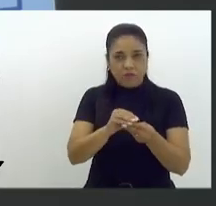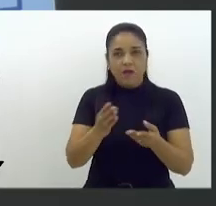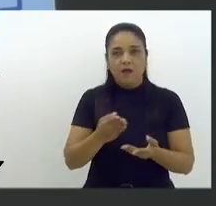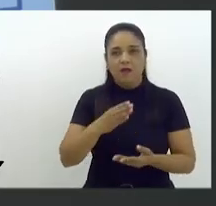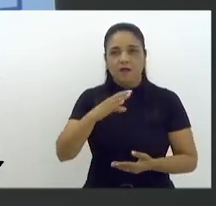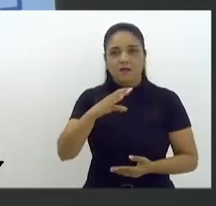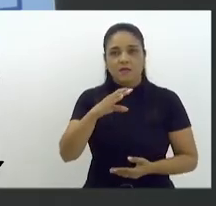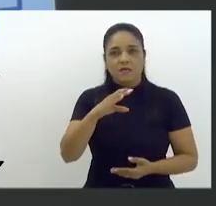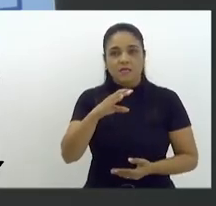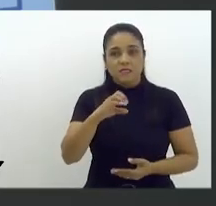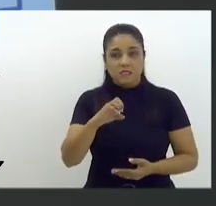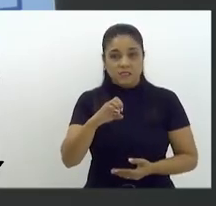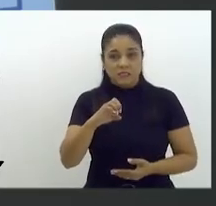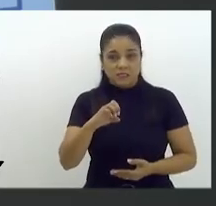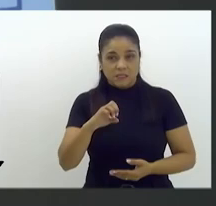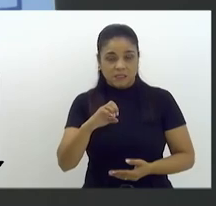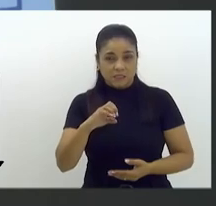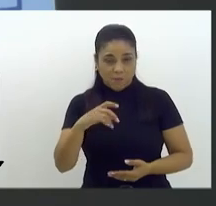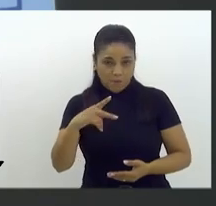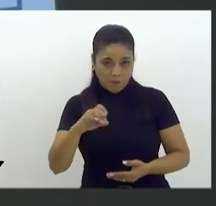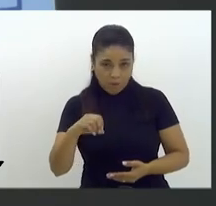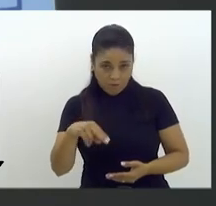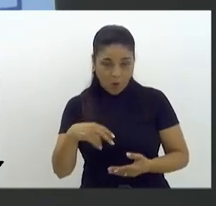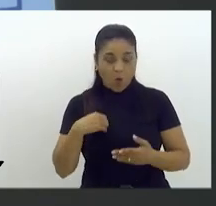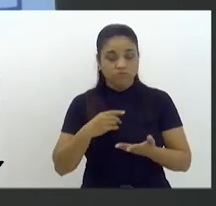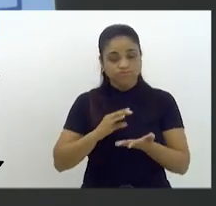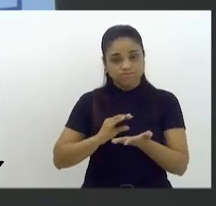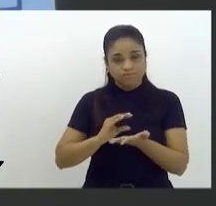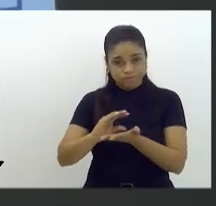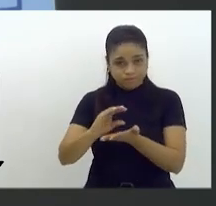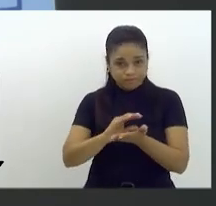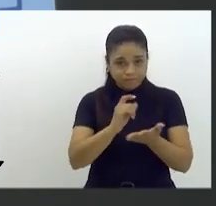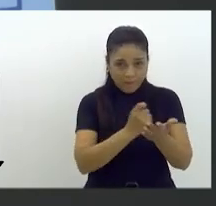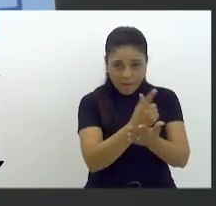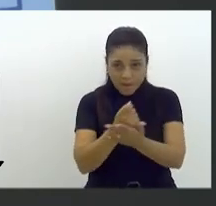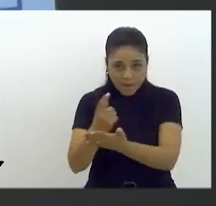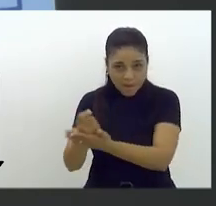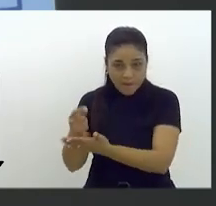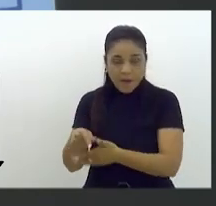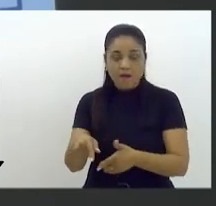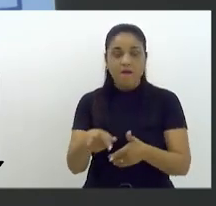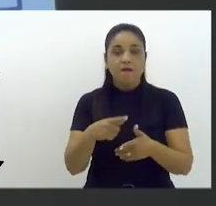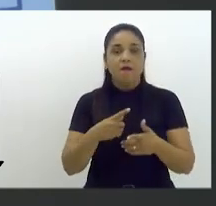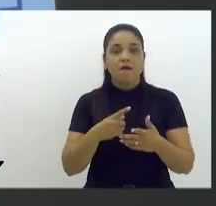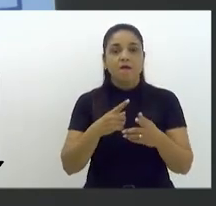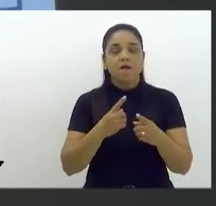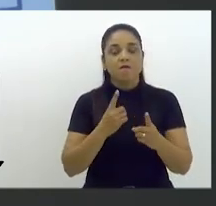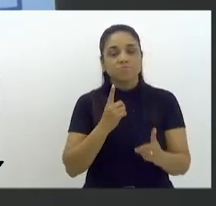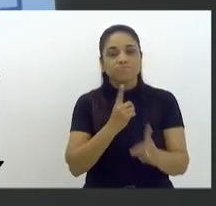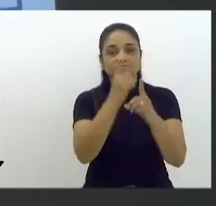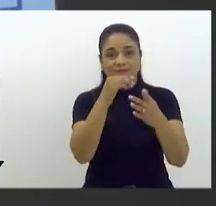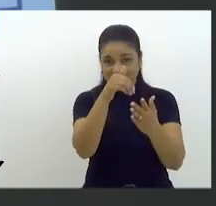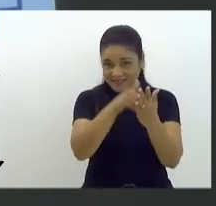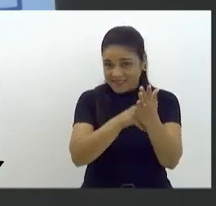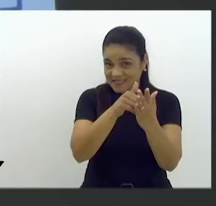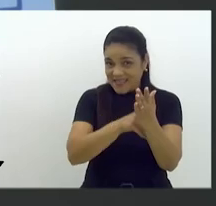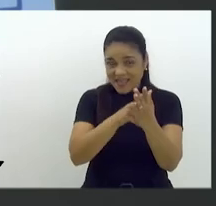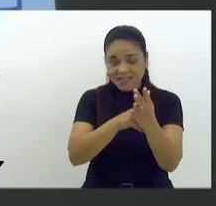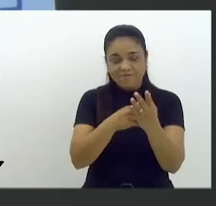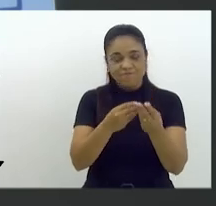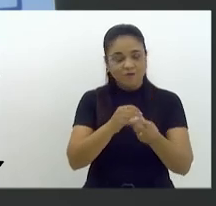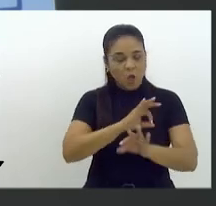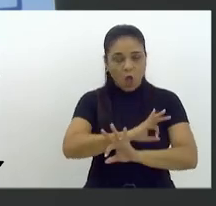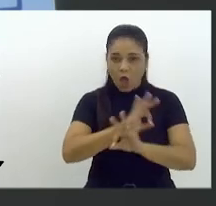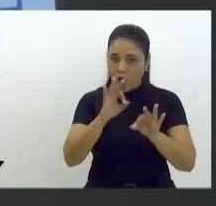anos já investiu bastante até os equipamentos que a gente tem hoje de quebra de senha né para gente foi uma um